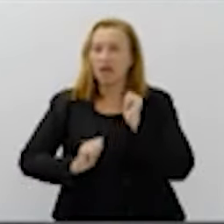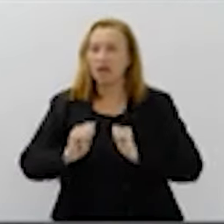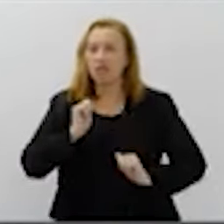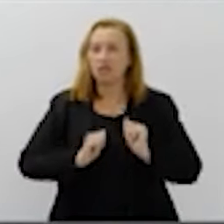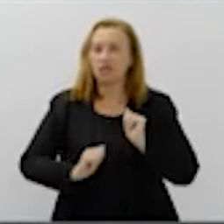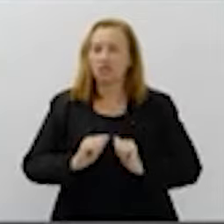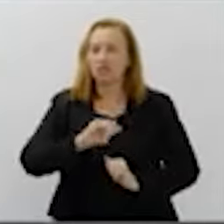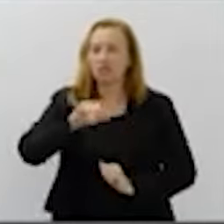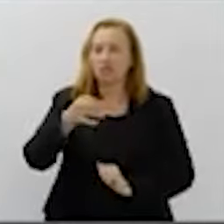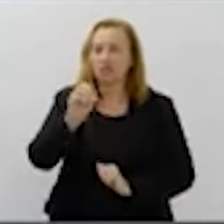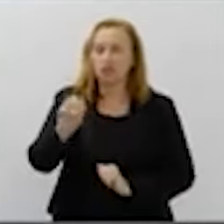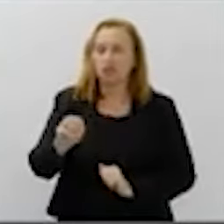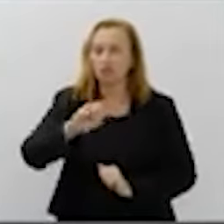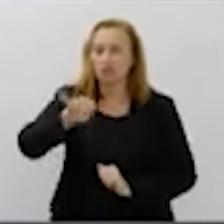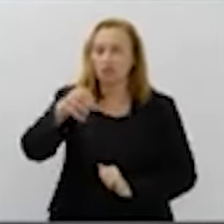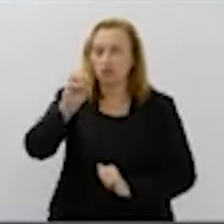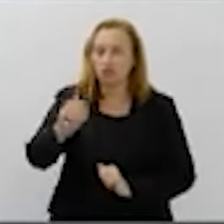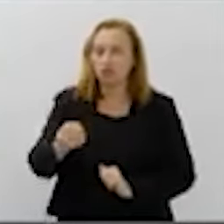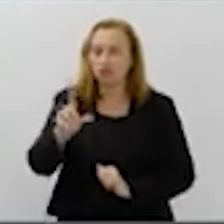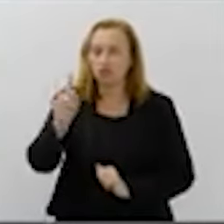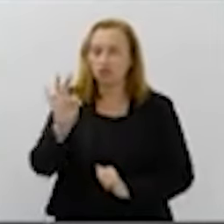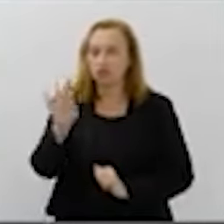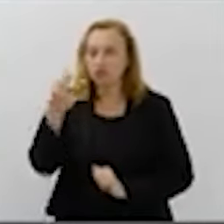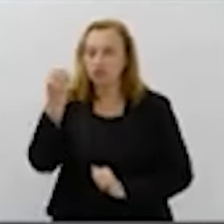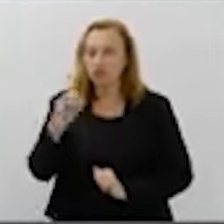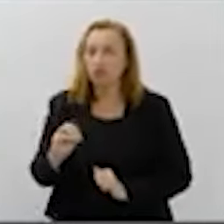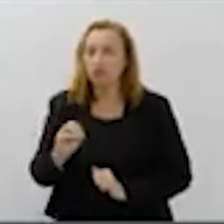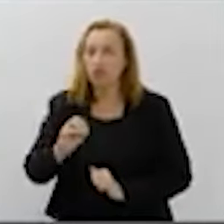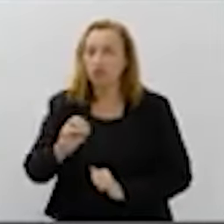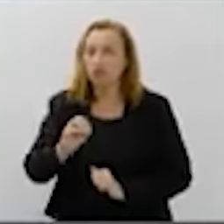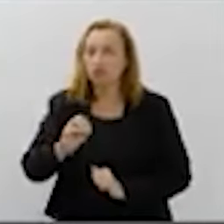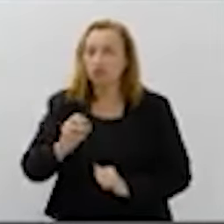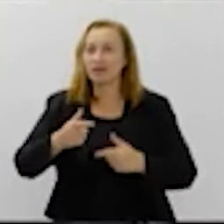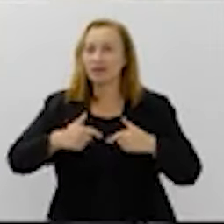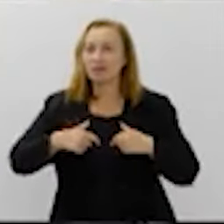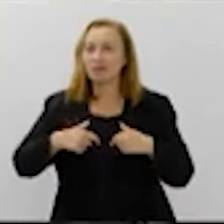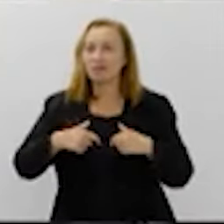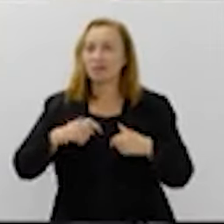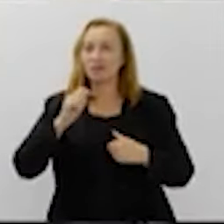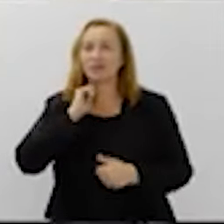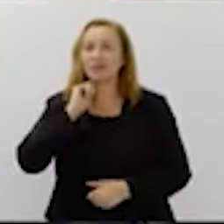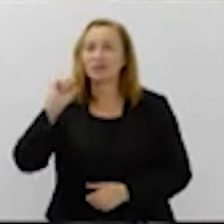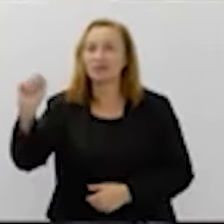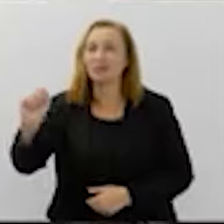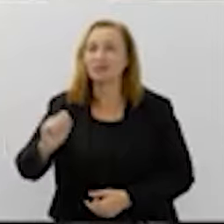Todynho a medalha Tiradentes, a maior honraria dessa casa do estado do Rio de Janeiro. Muito obrigado, senhor presidente.